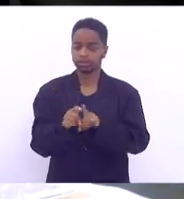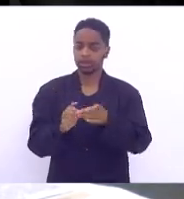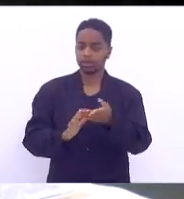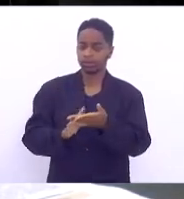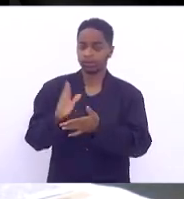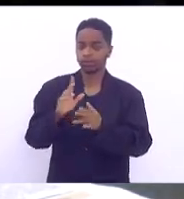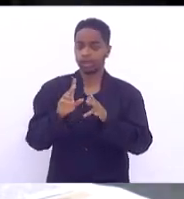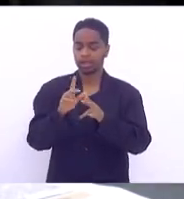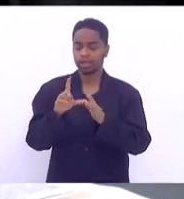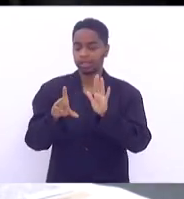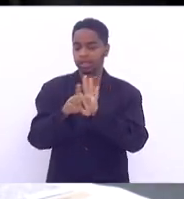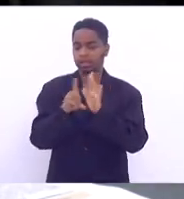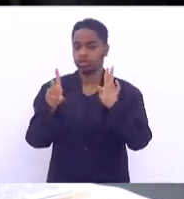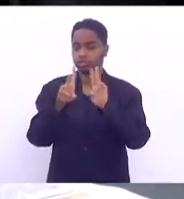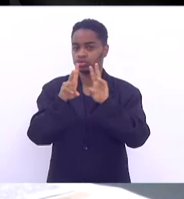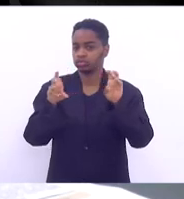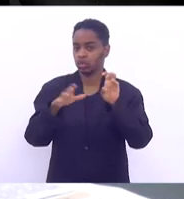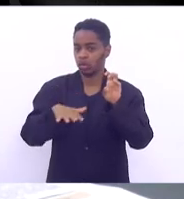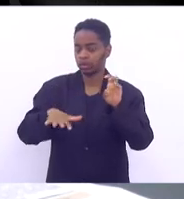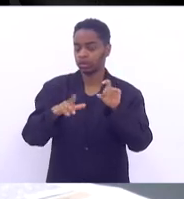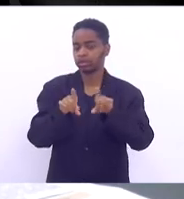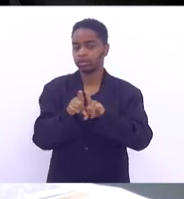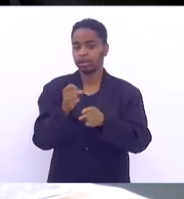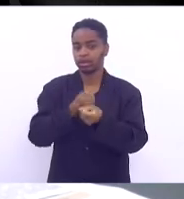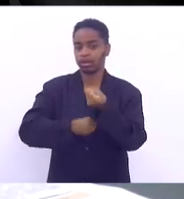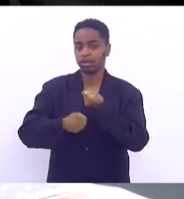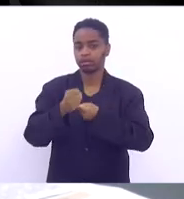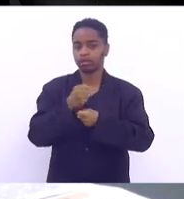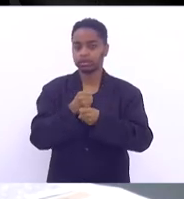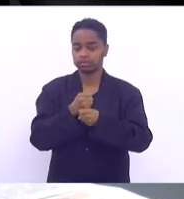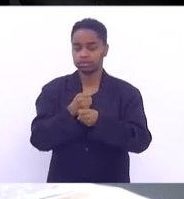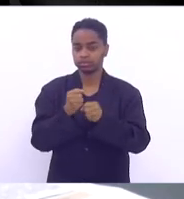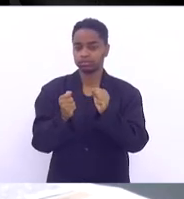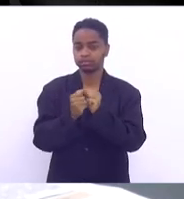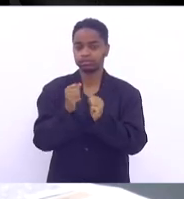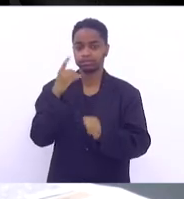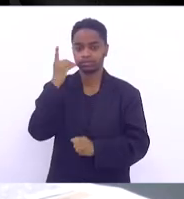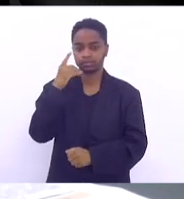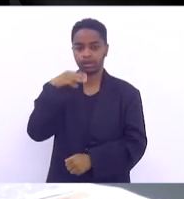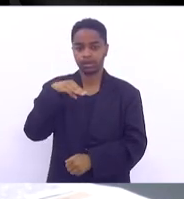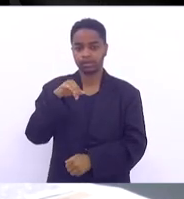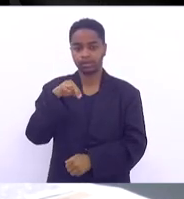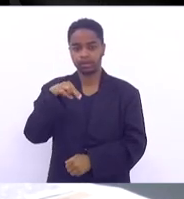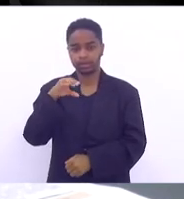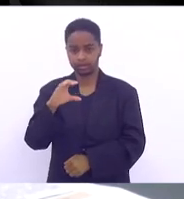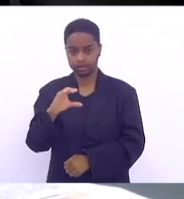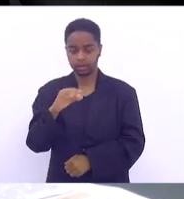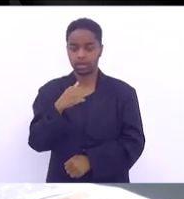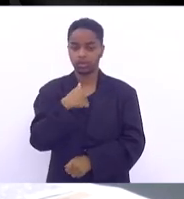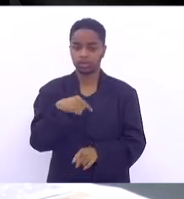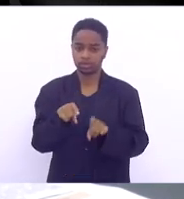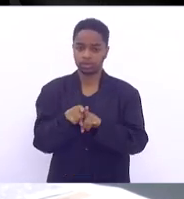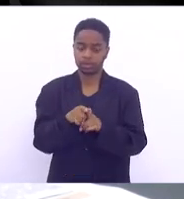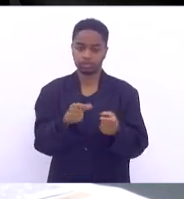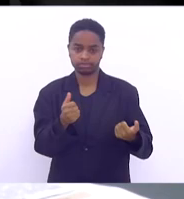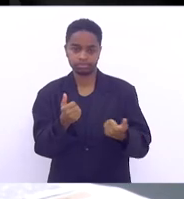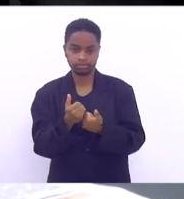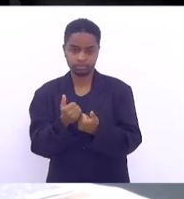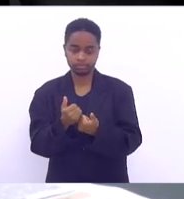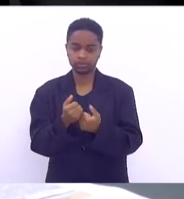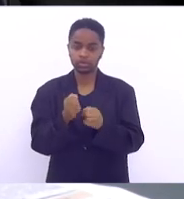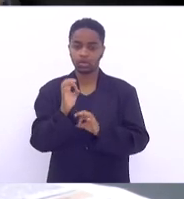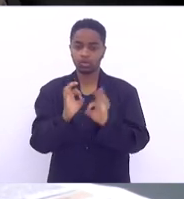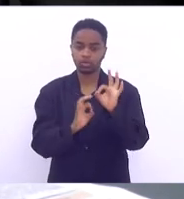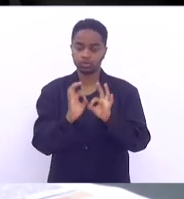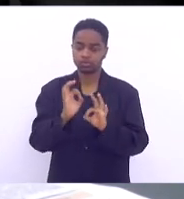E depois, no ano passado, o deputado Carlos Mink, eu fui até coautor com ele, mexeu